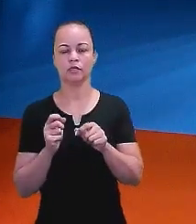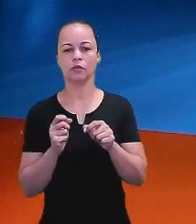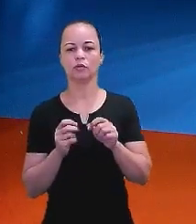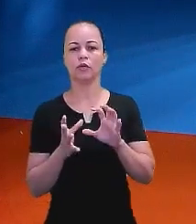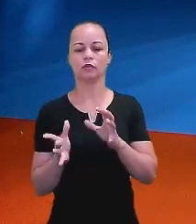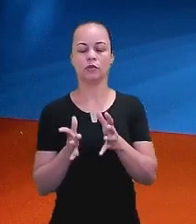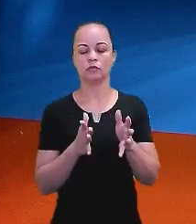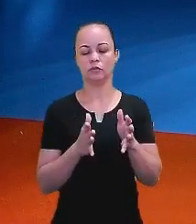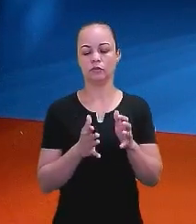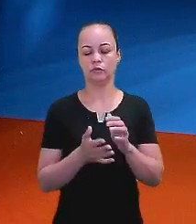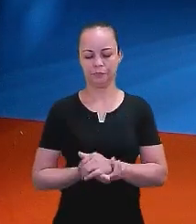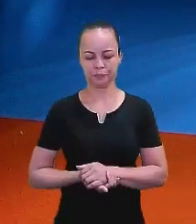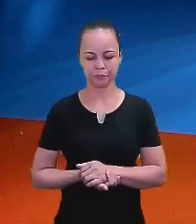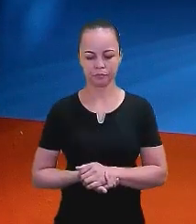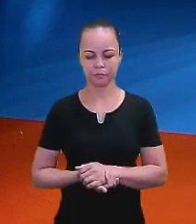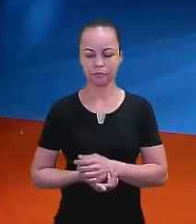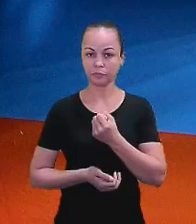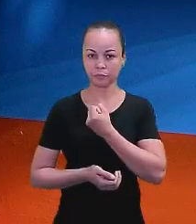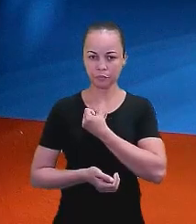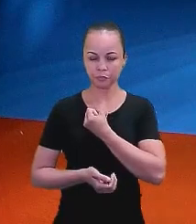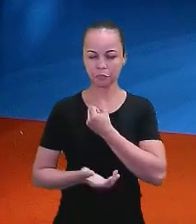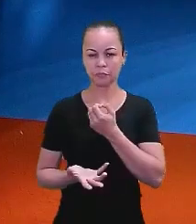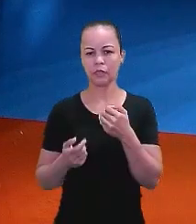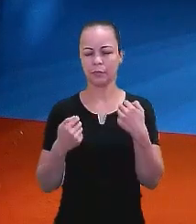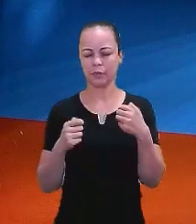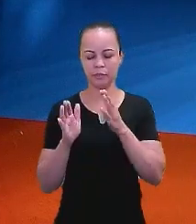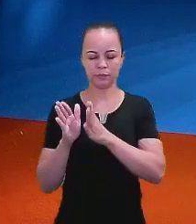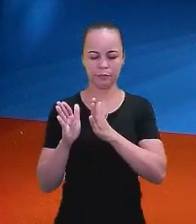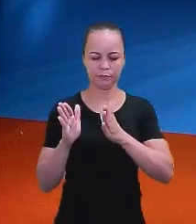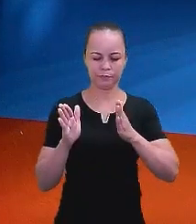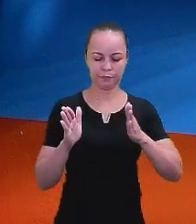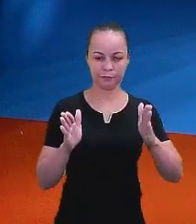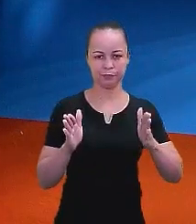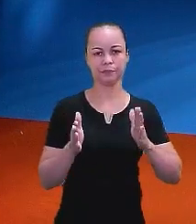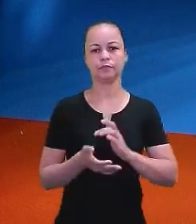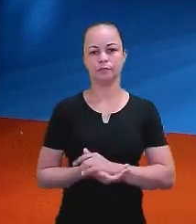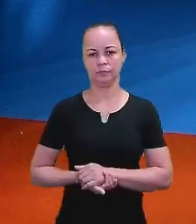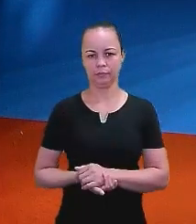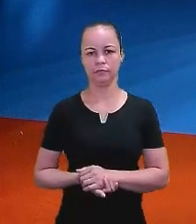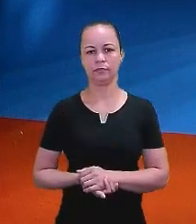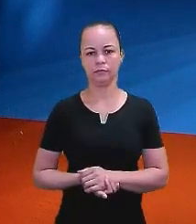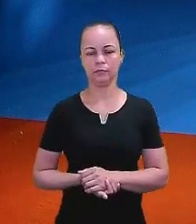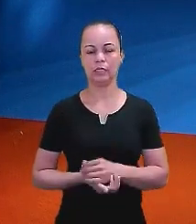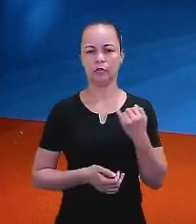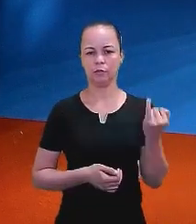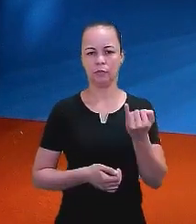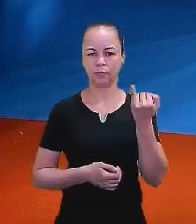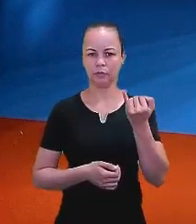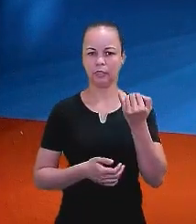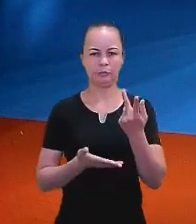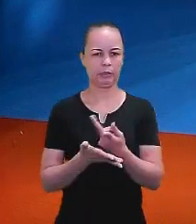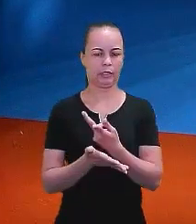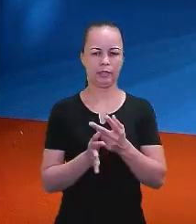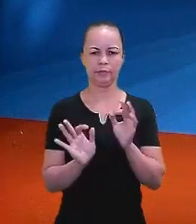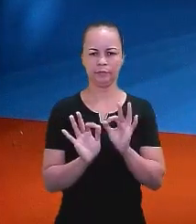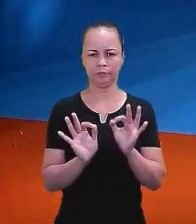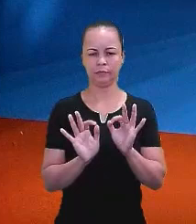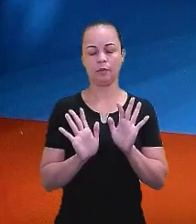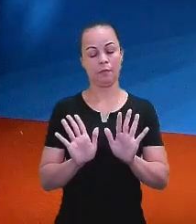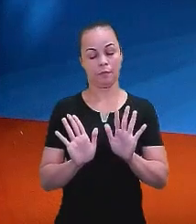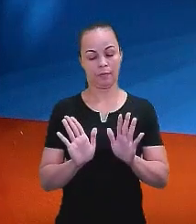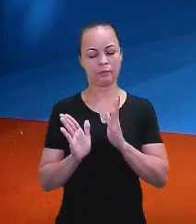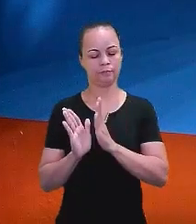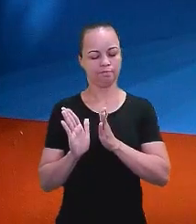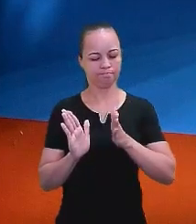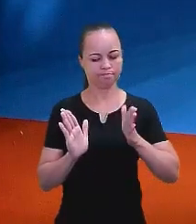resolução de expressões numéricas, que a gente tem que seguir a ordem, tá? É importante para não dar erro. Não vai dar erro não, mas é importante que